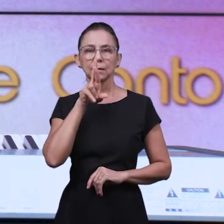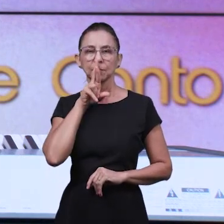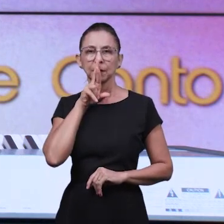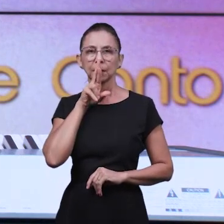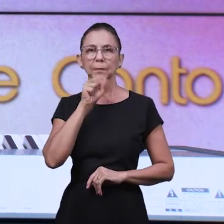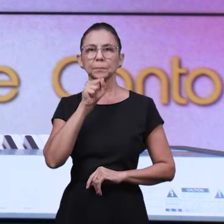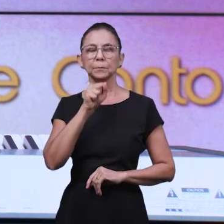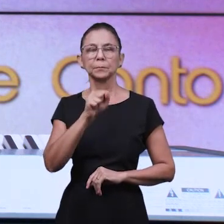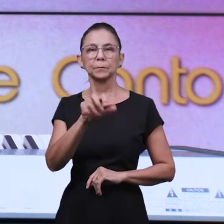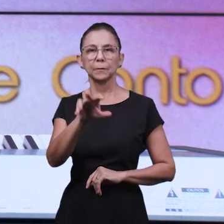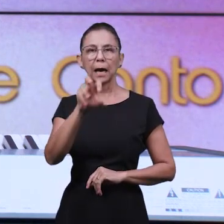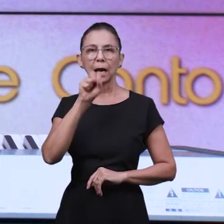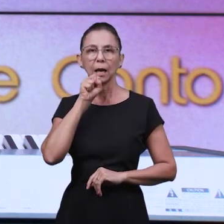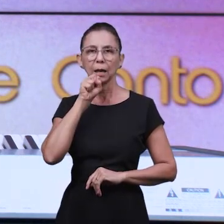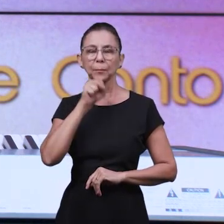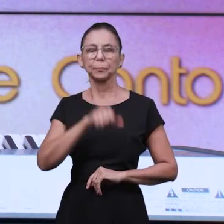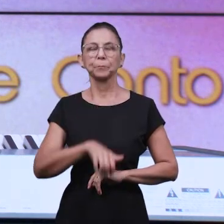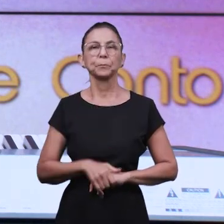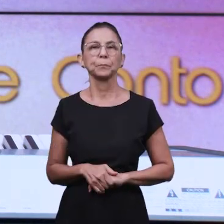Inspiramos.